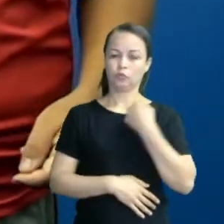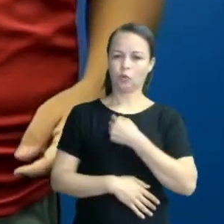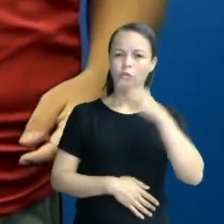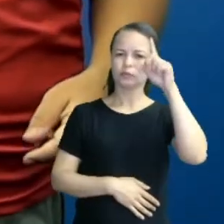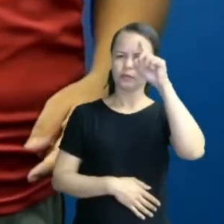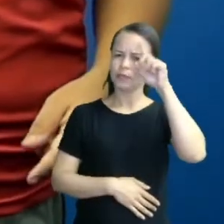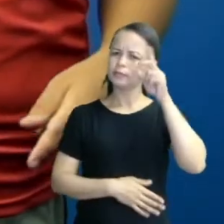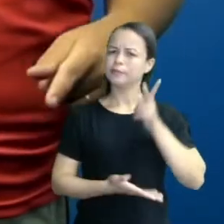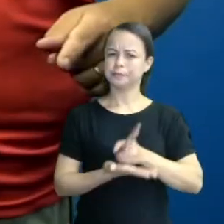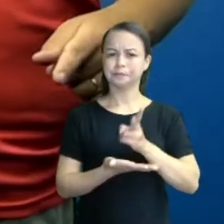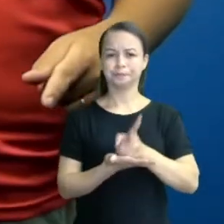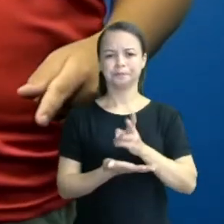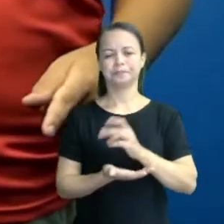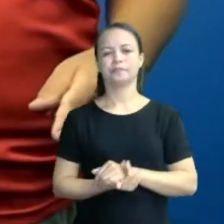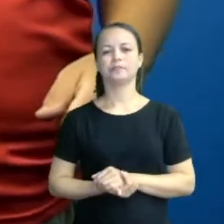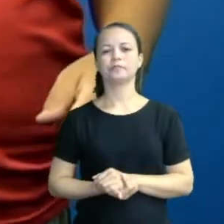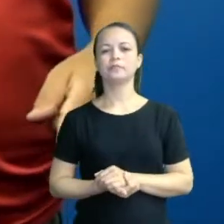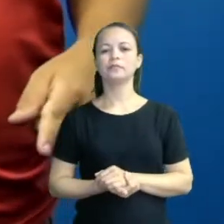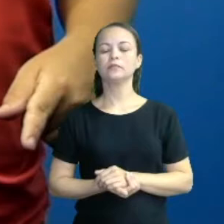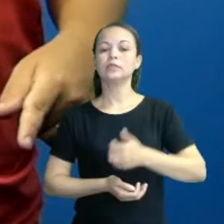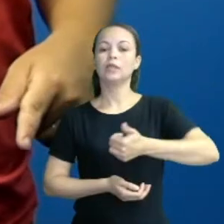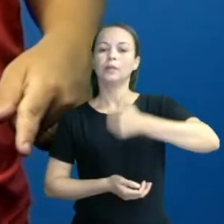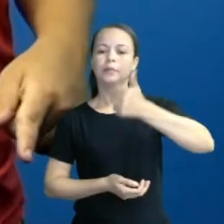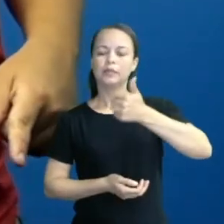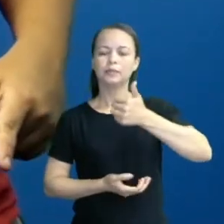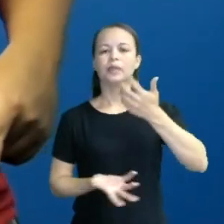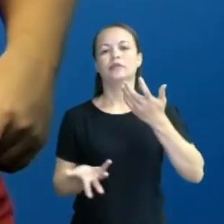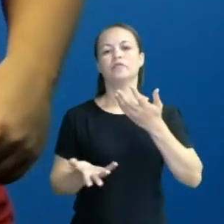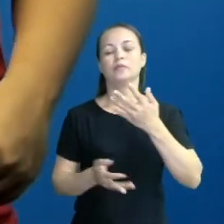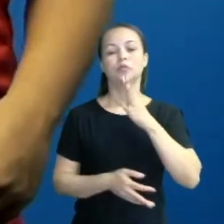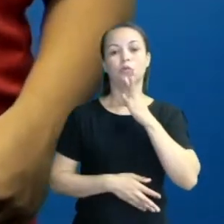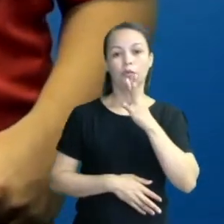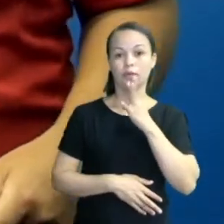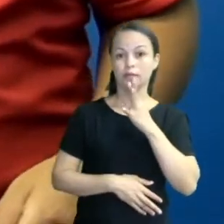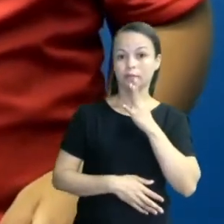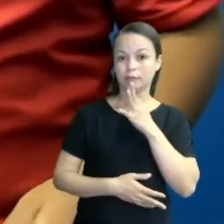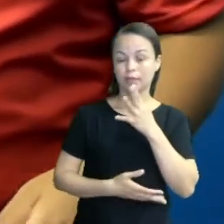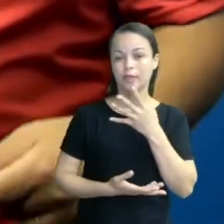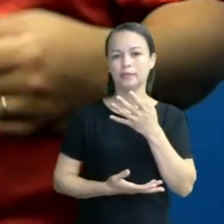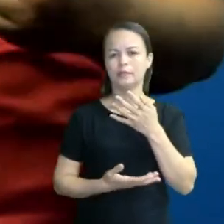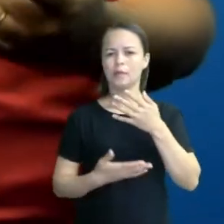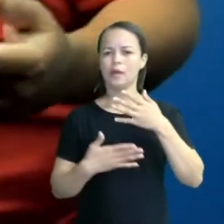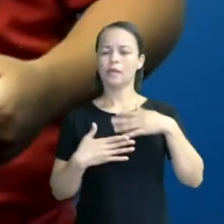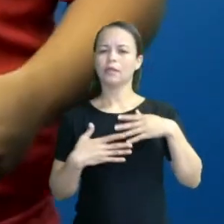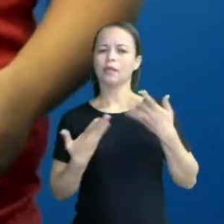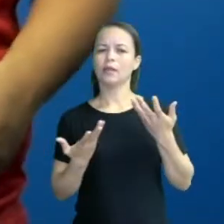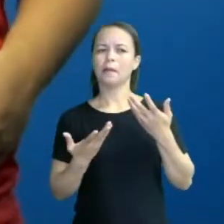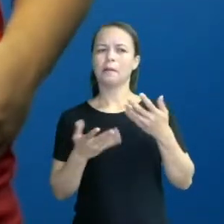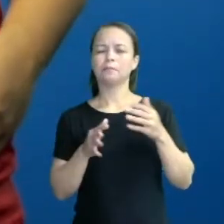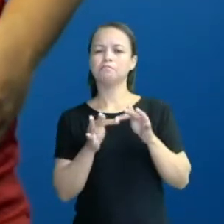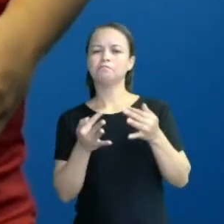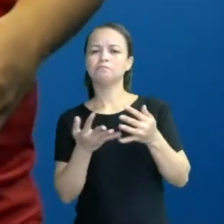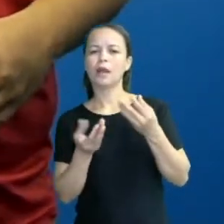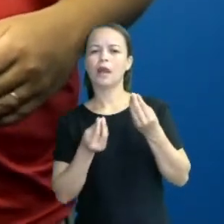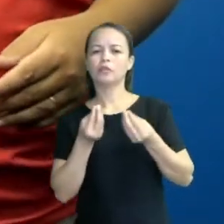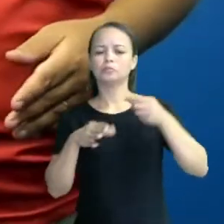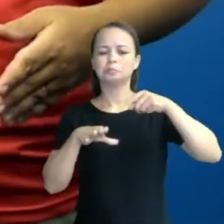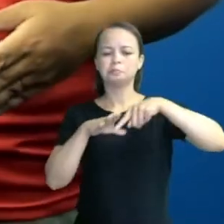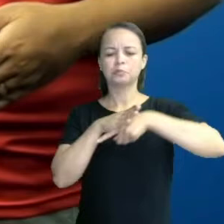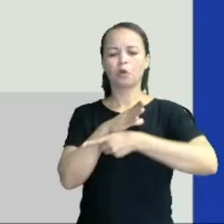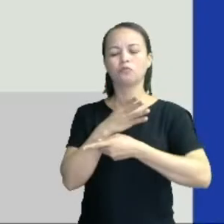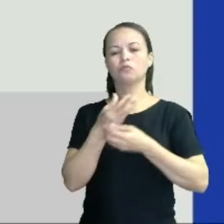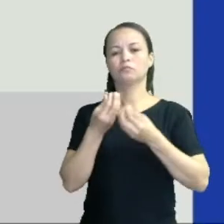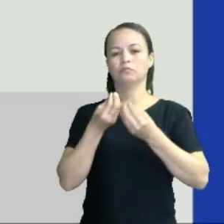cotidiano. Vamos lá? Vamos primeiro conhecer, de maneira mais profunda,